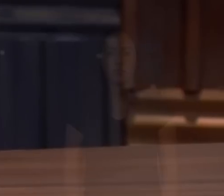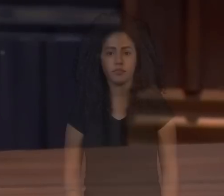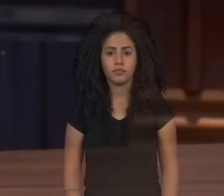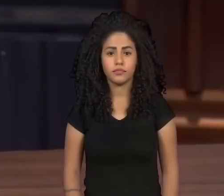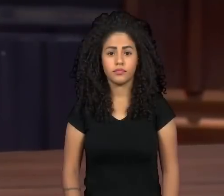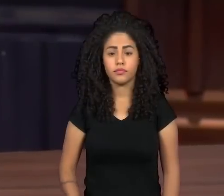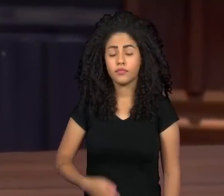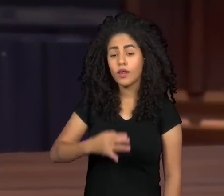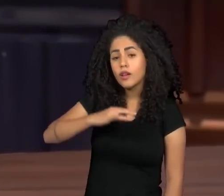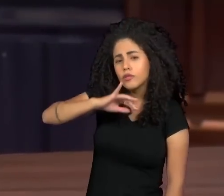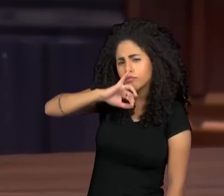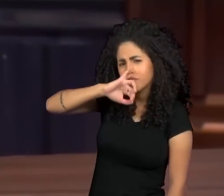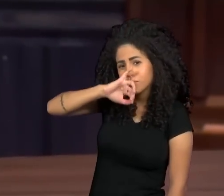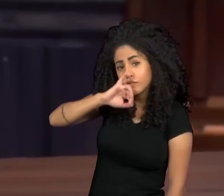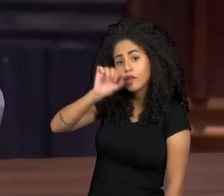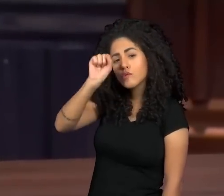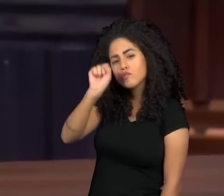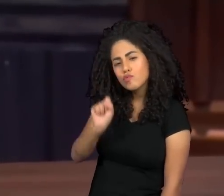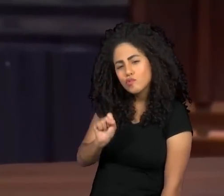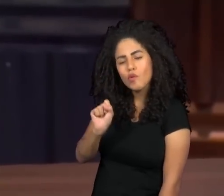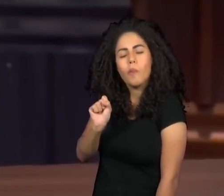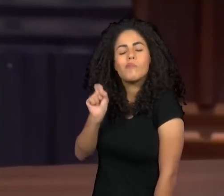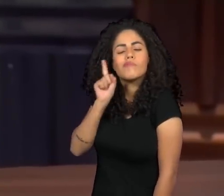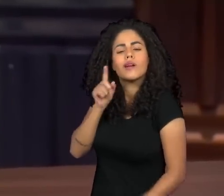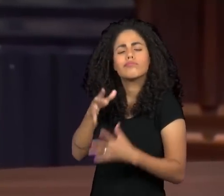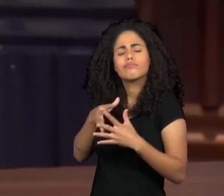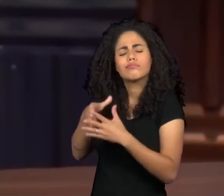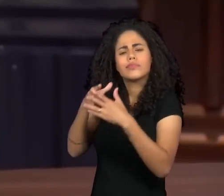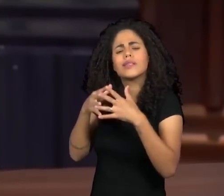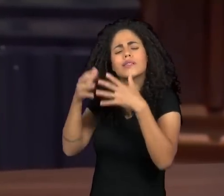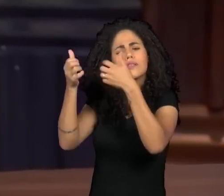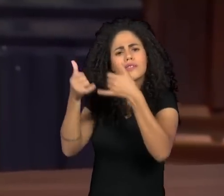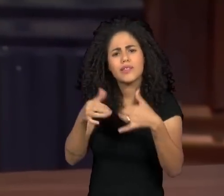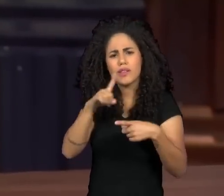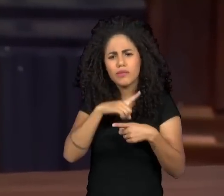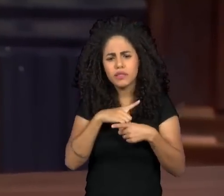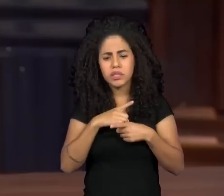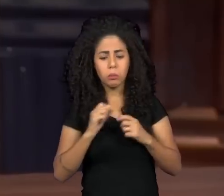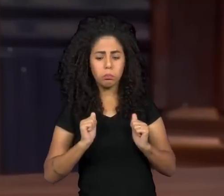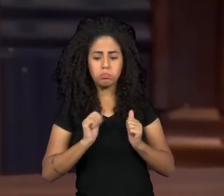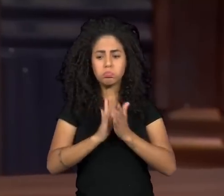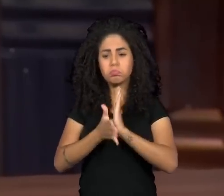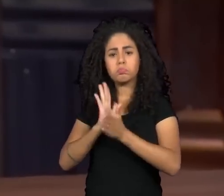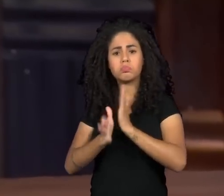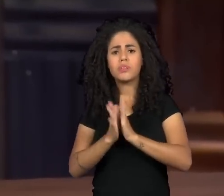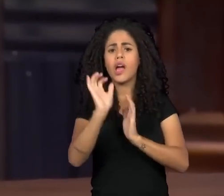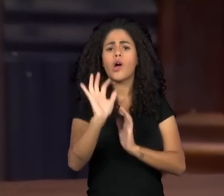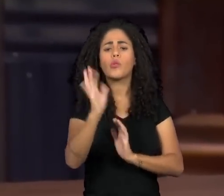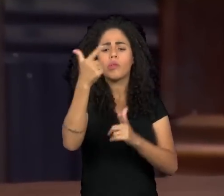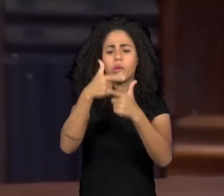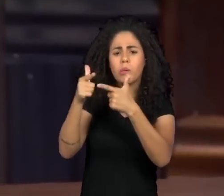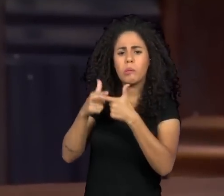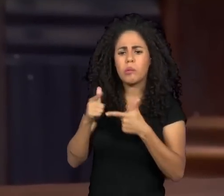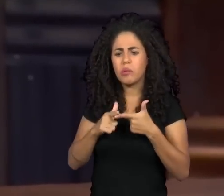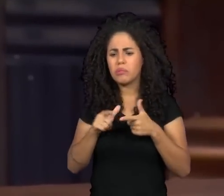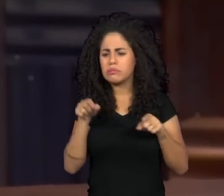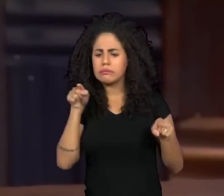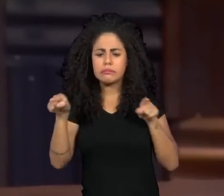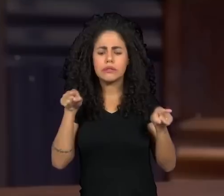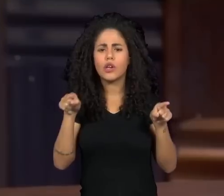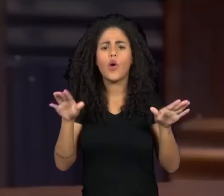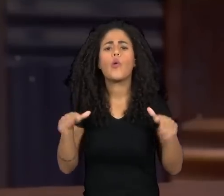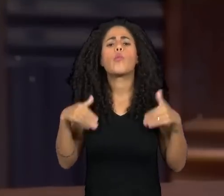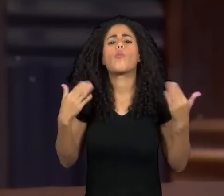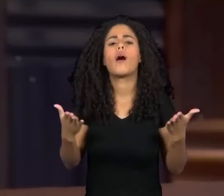O arcebispo sul-africano Desmond Tutu já disse: se você fica neutro em situações de injustiça, você escolhe o lado